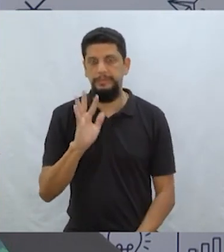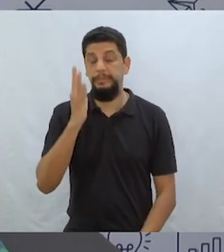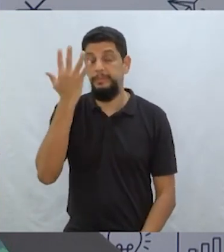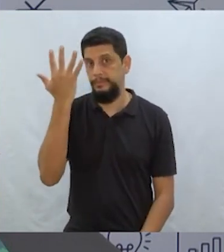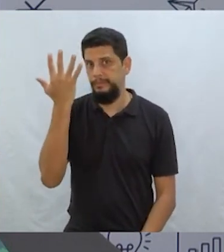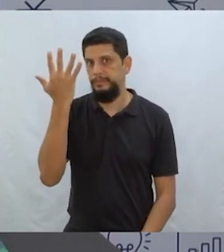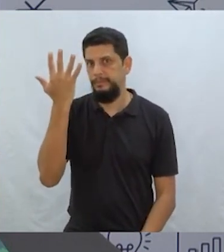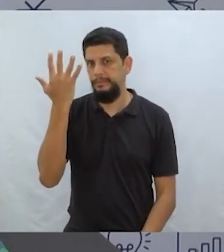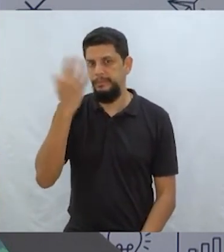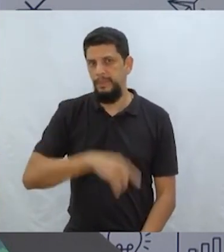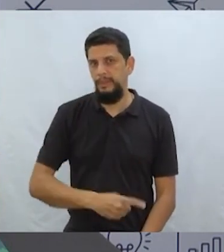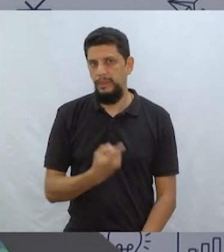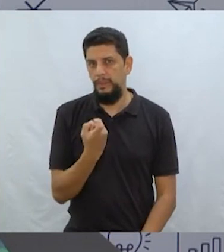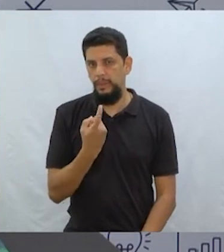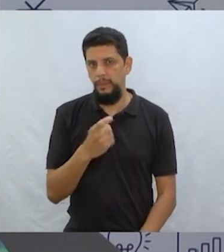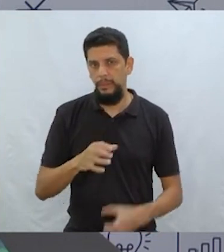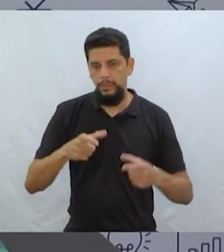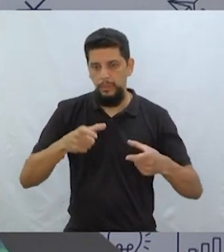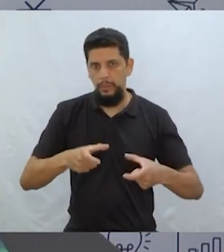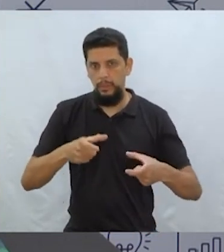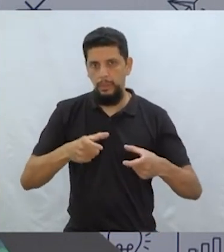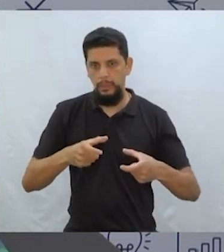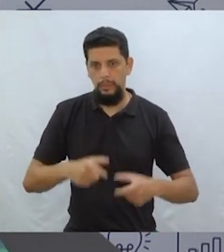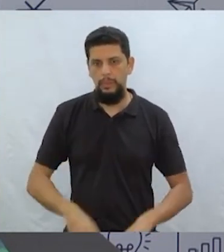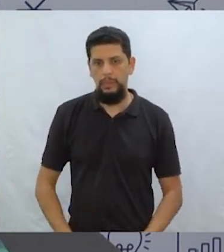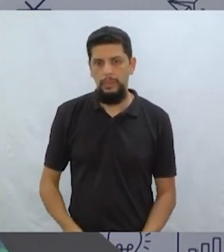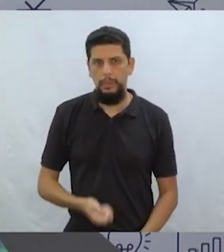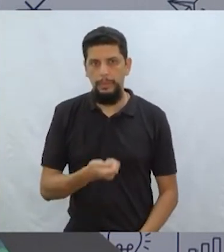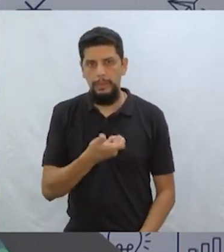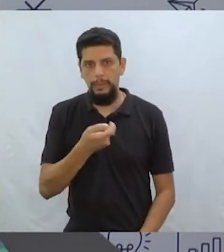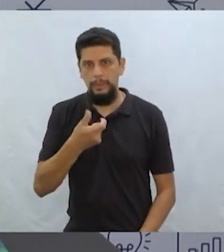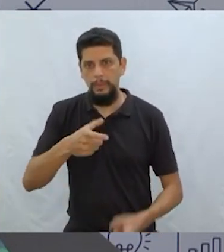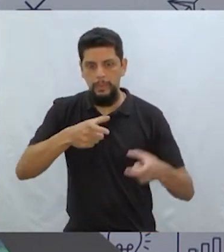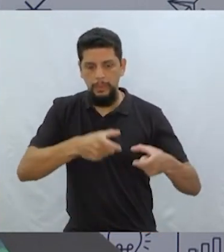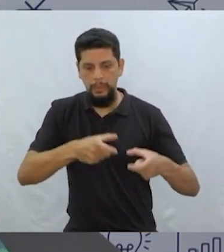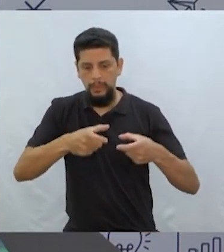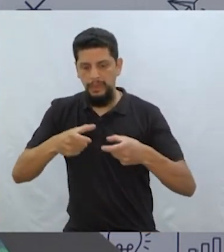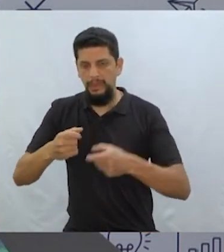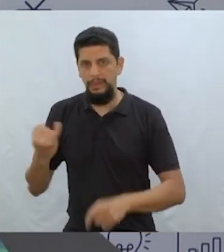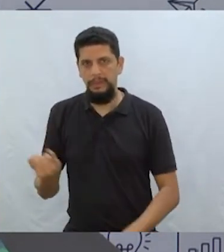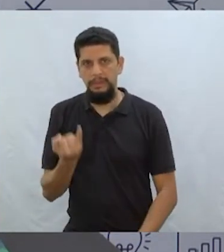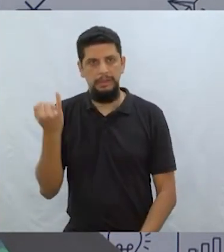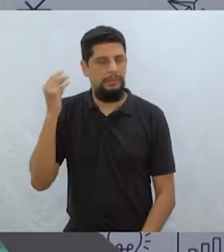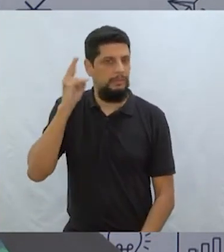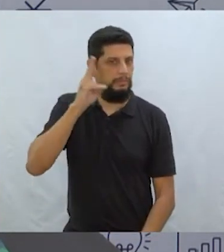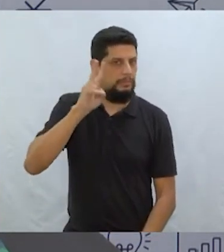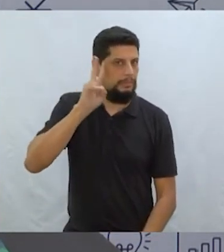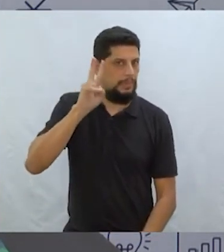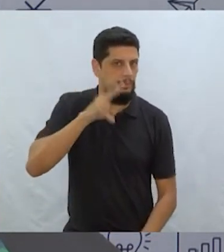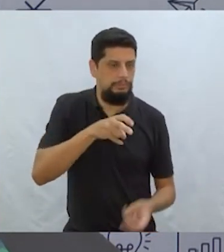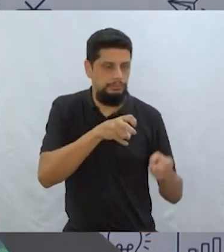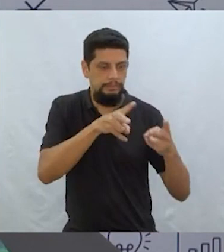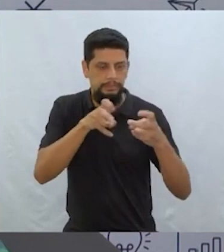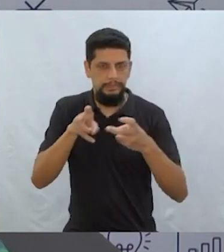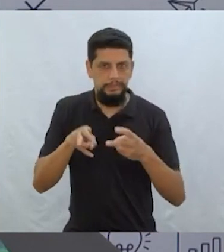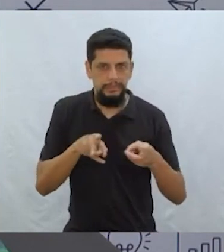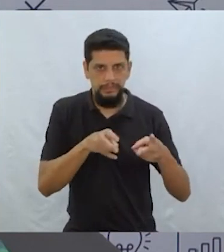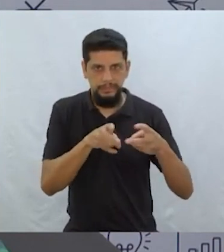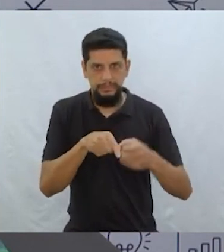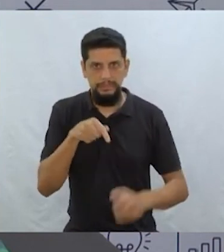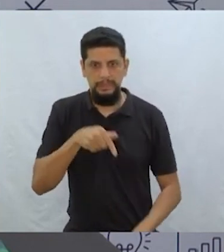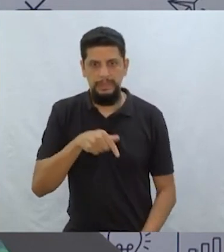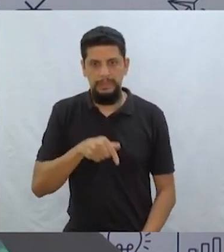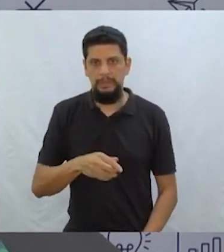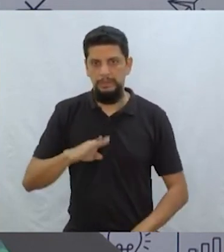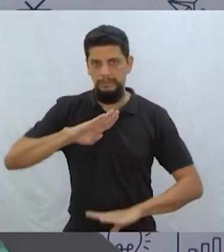acontece é um único local ou poucos locais então é importante a gente já ir observando